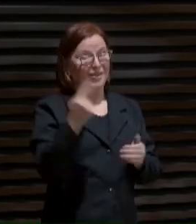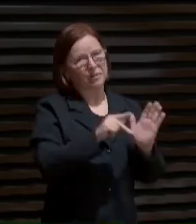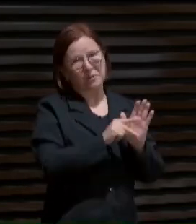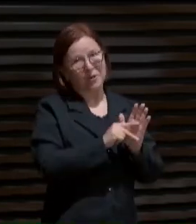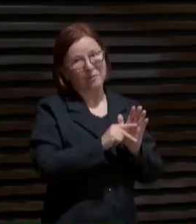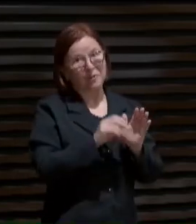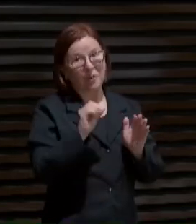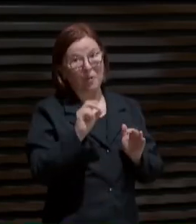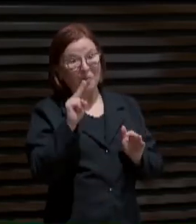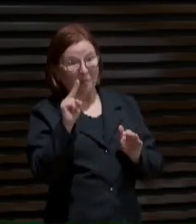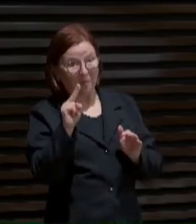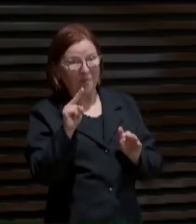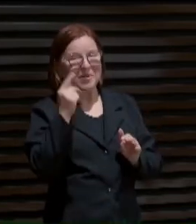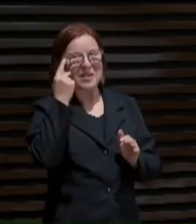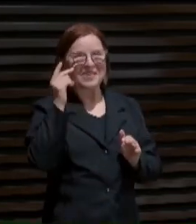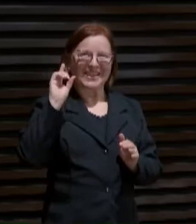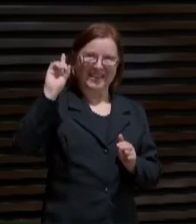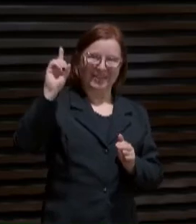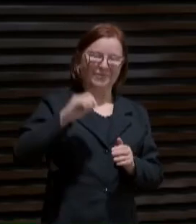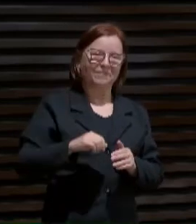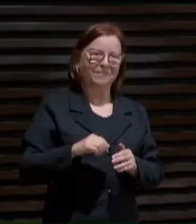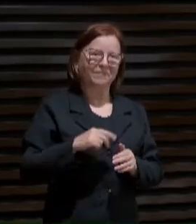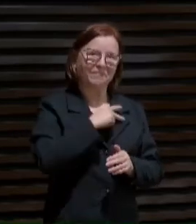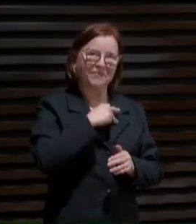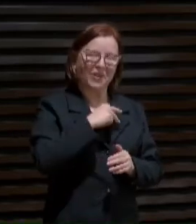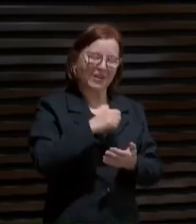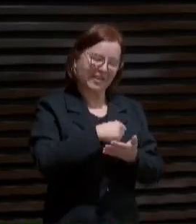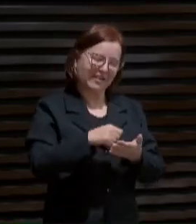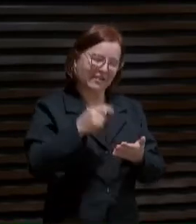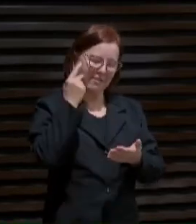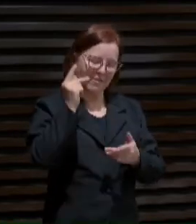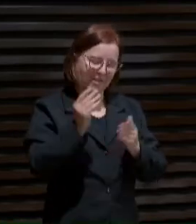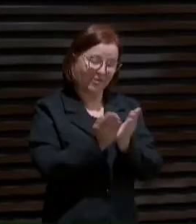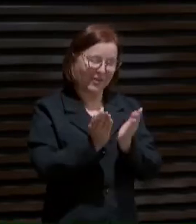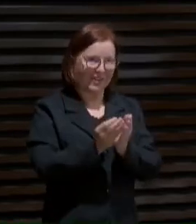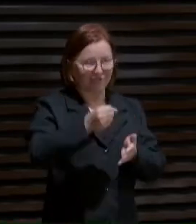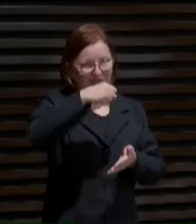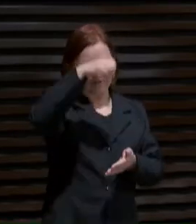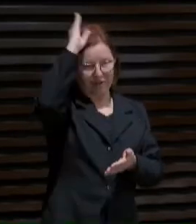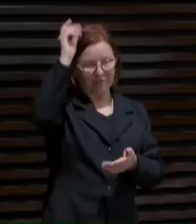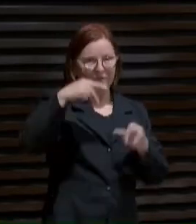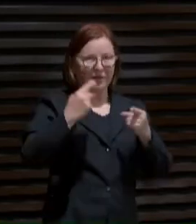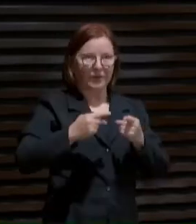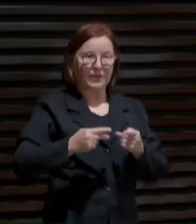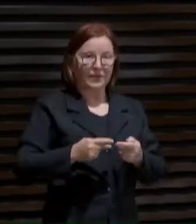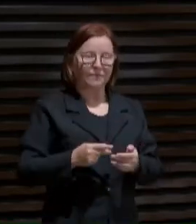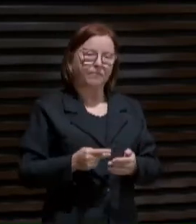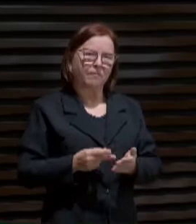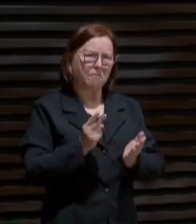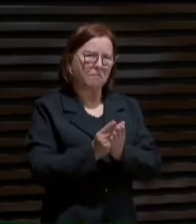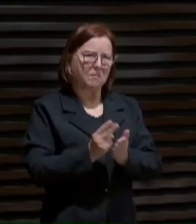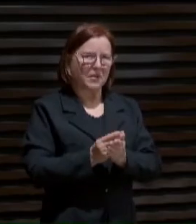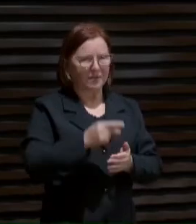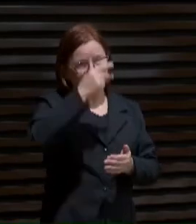apóstolo Paulo escreveu aos cristãos que estavam em Roma disse que embora o ser humano Veja a criação e